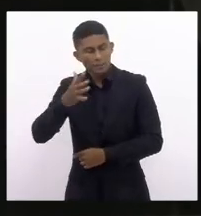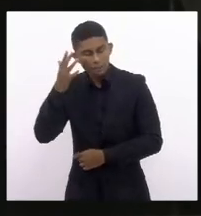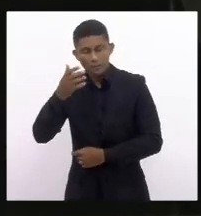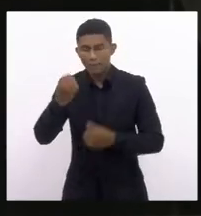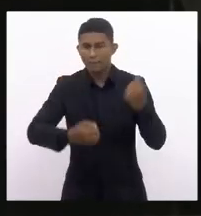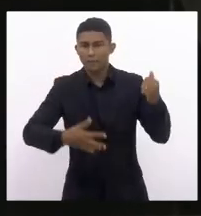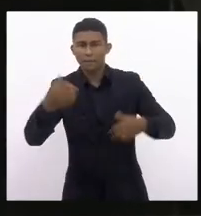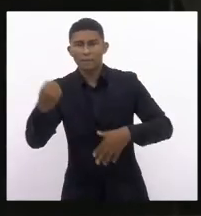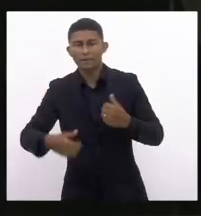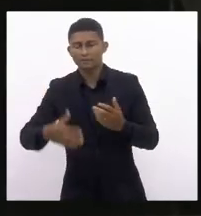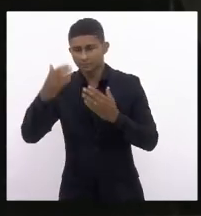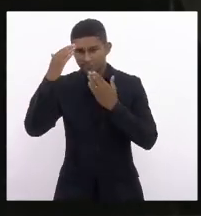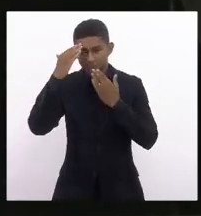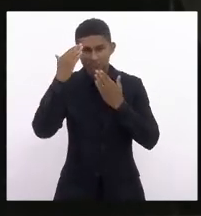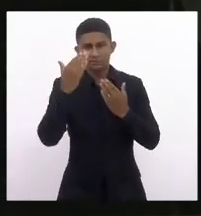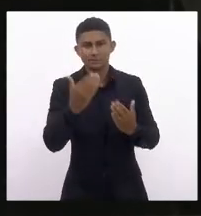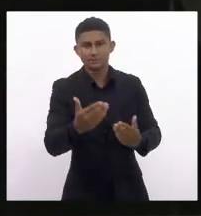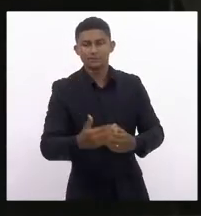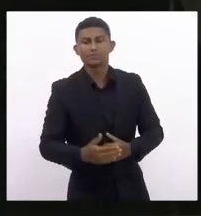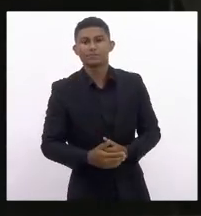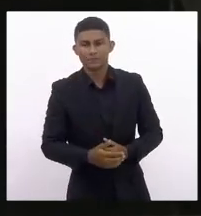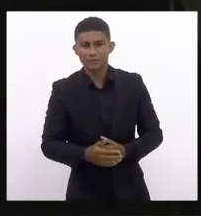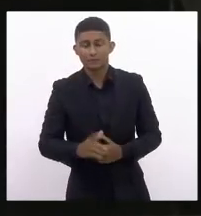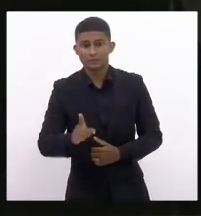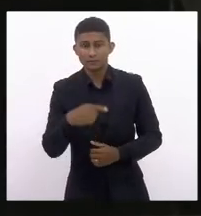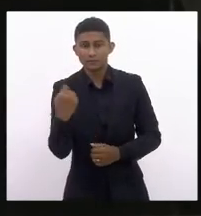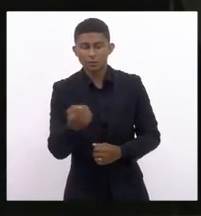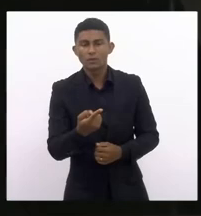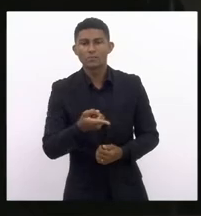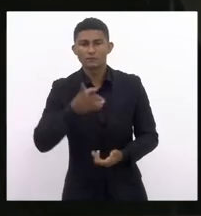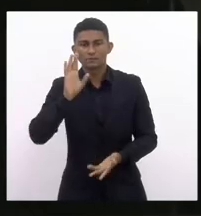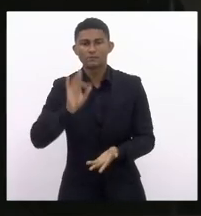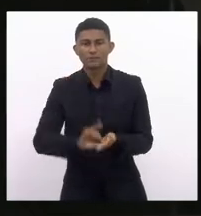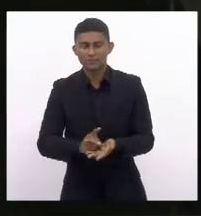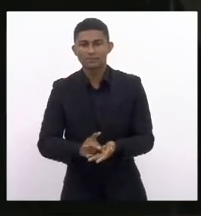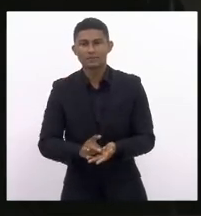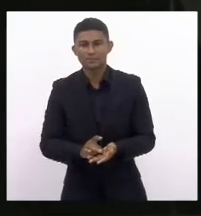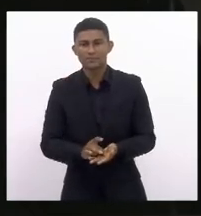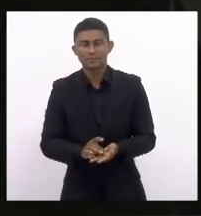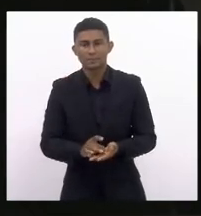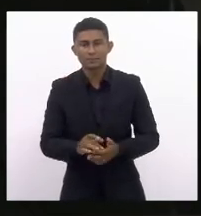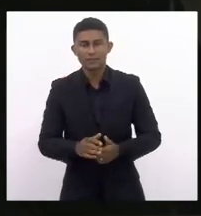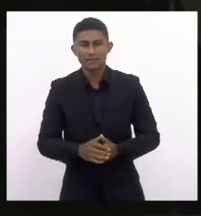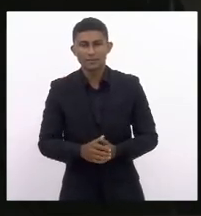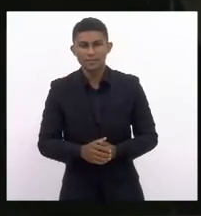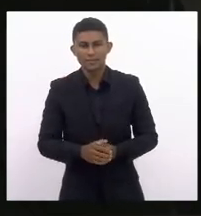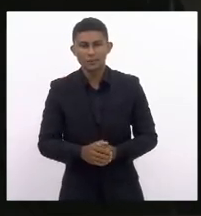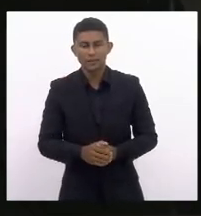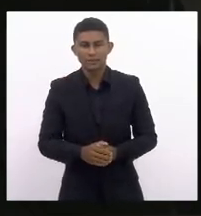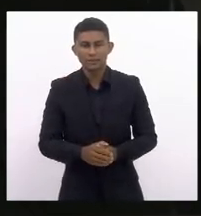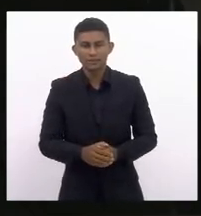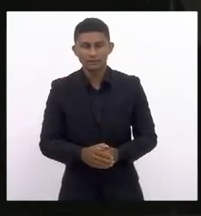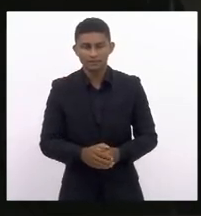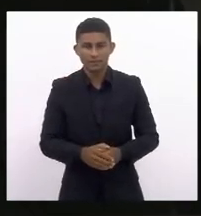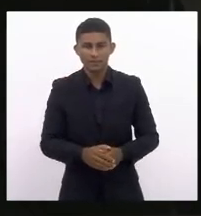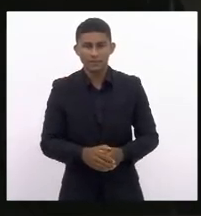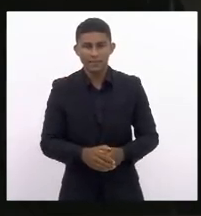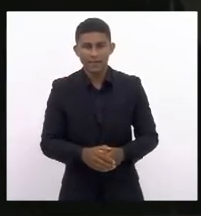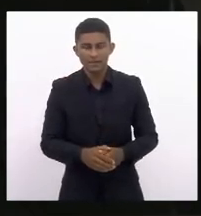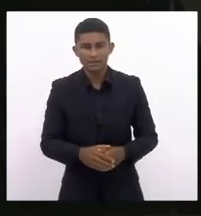gente consiga, né, fazer de fato que essa imensa categoria de